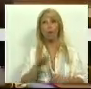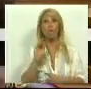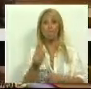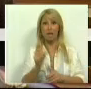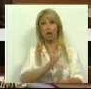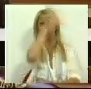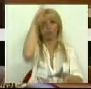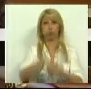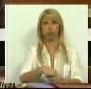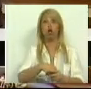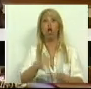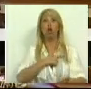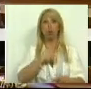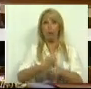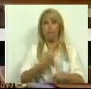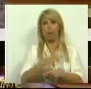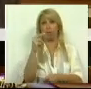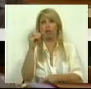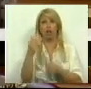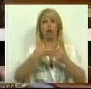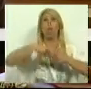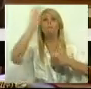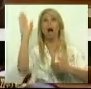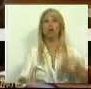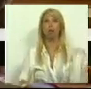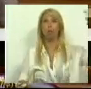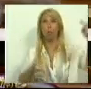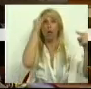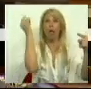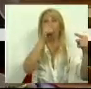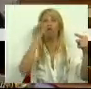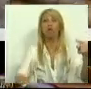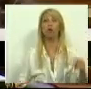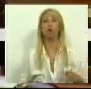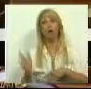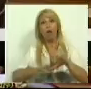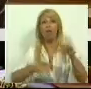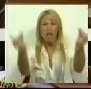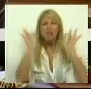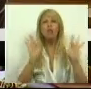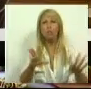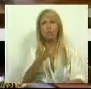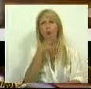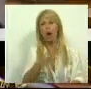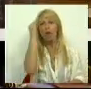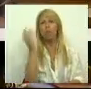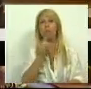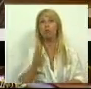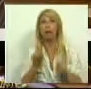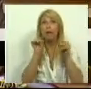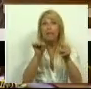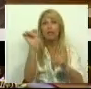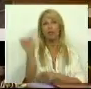turma, 30 ou mais meninos na mesma turma, com um professor e faz um despedimento desgraçado de professores. Isso sim